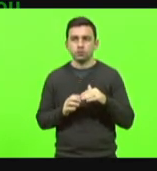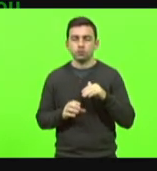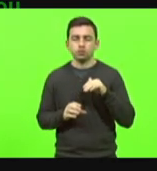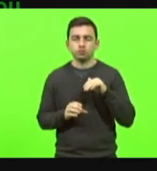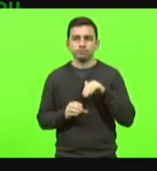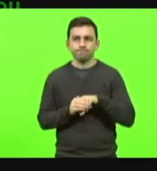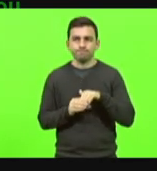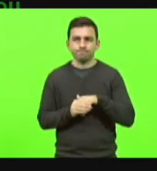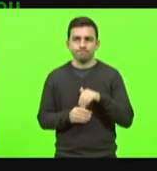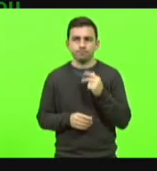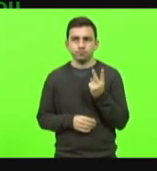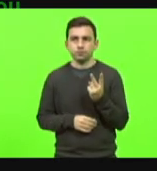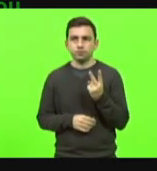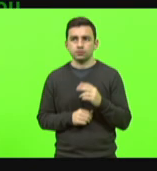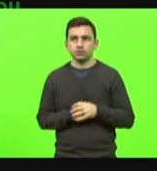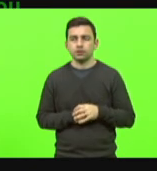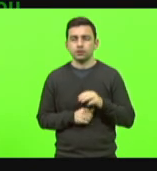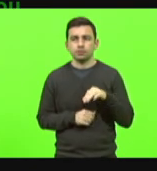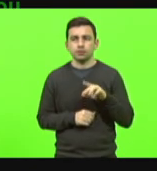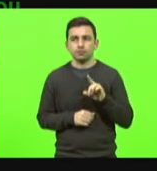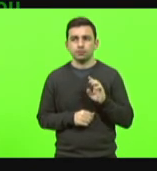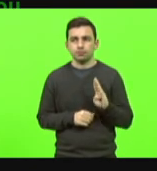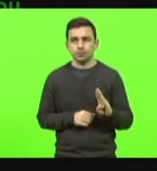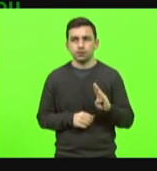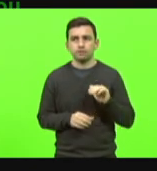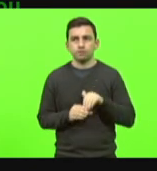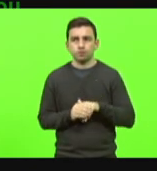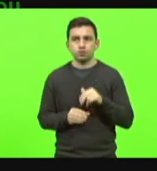2m de bem com a minha volta 2